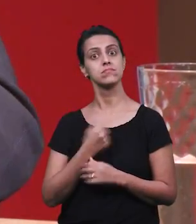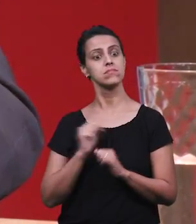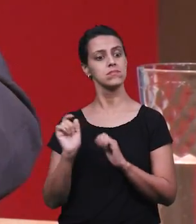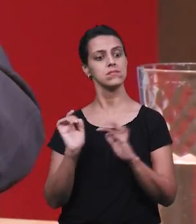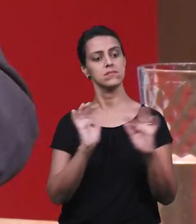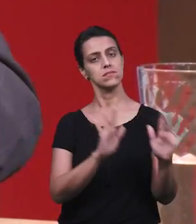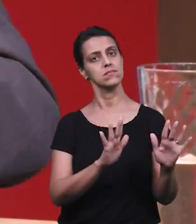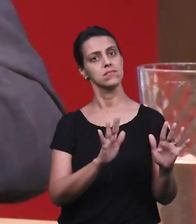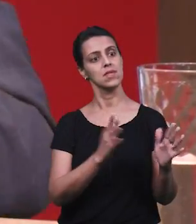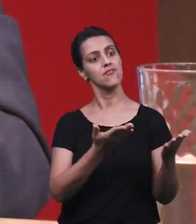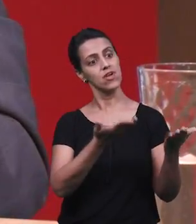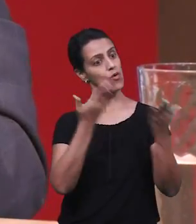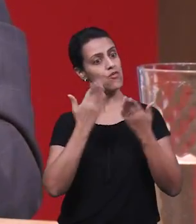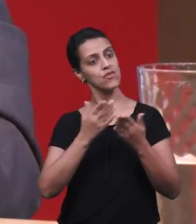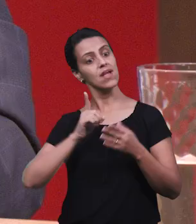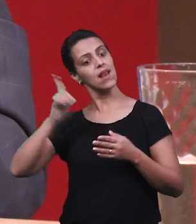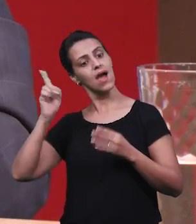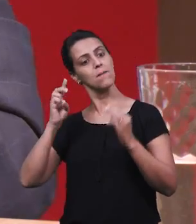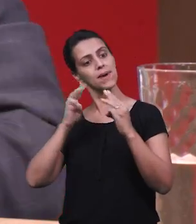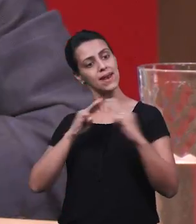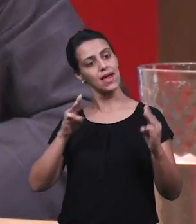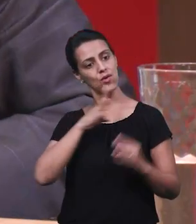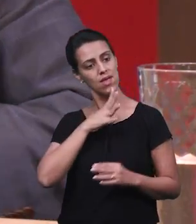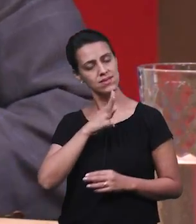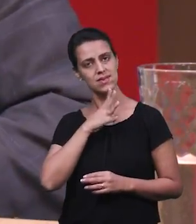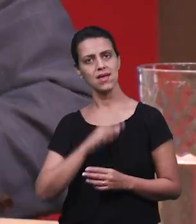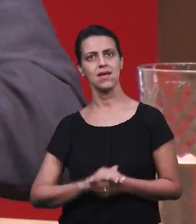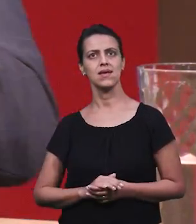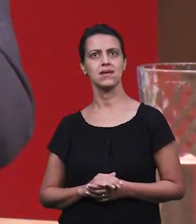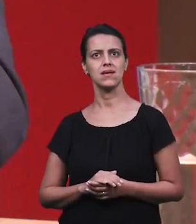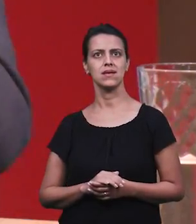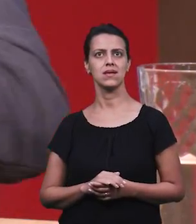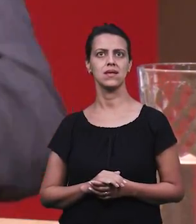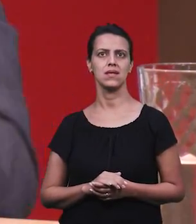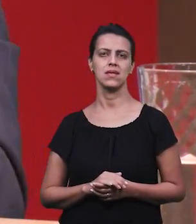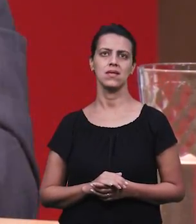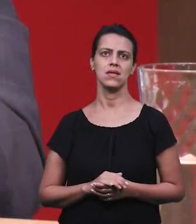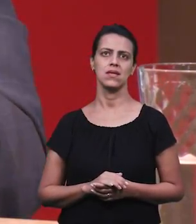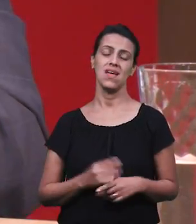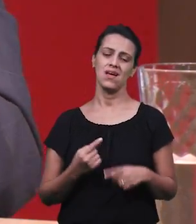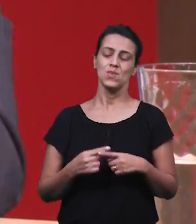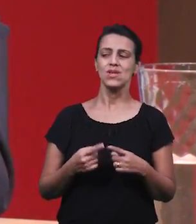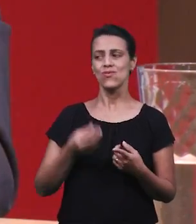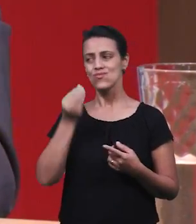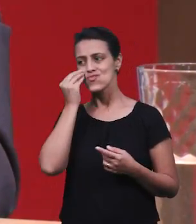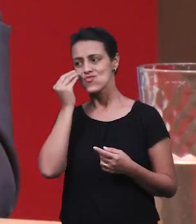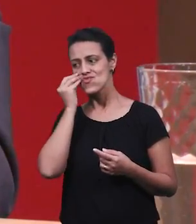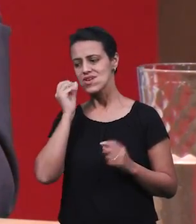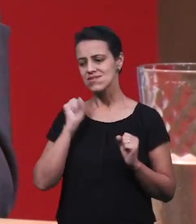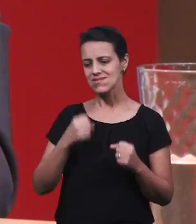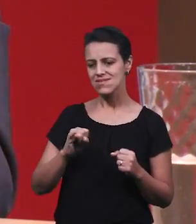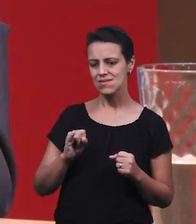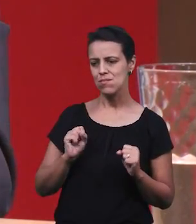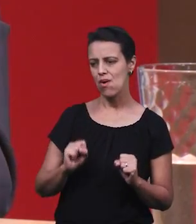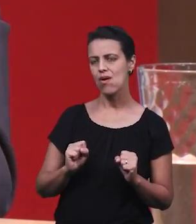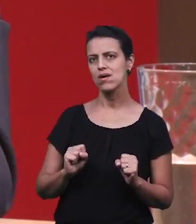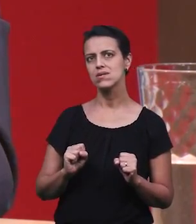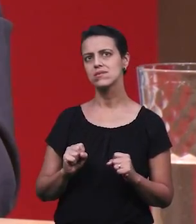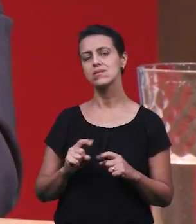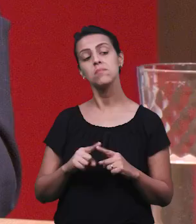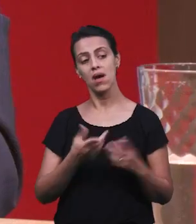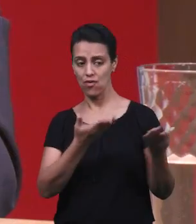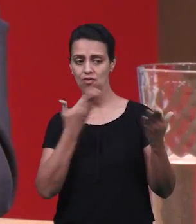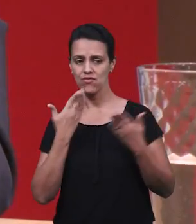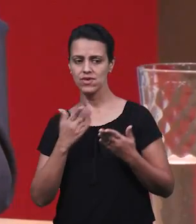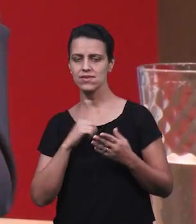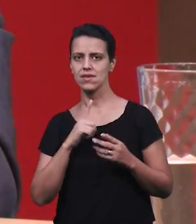nós o convidamos para vir ao Manaim. Eu trabalho, sou diretor de uma escola e tal, tenho que ver isso direitinho.